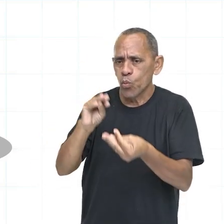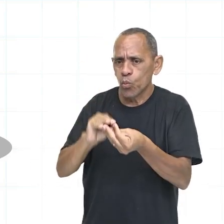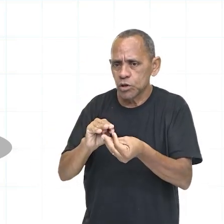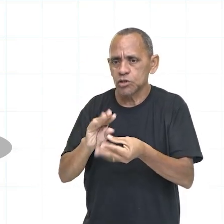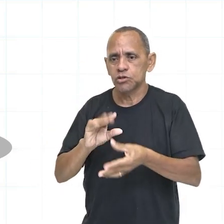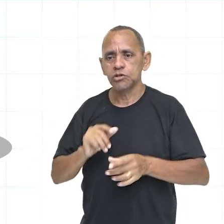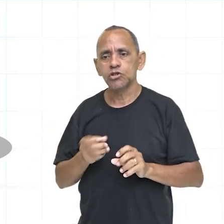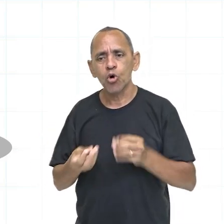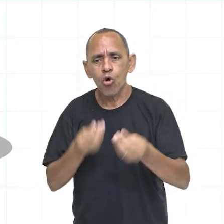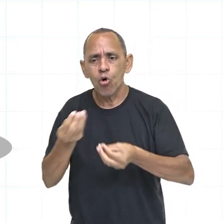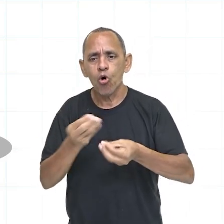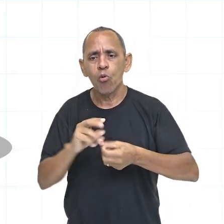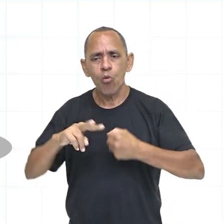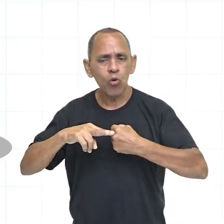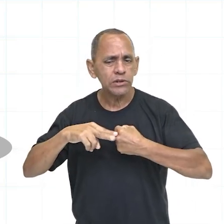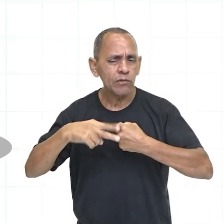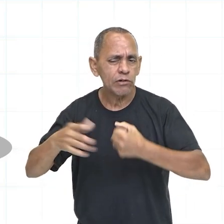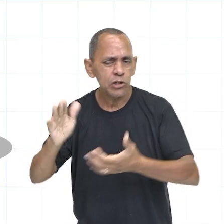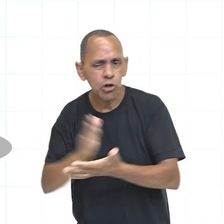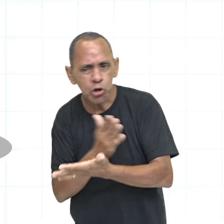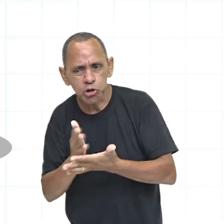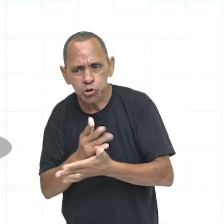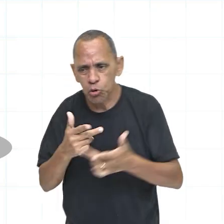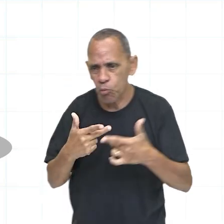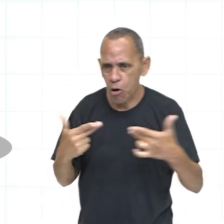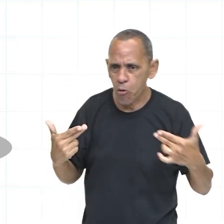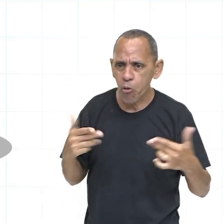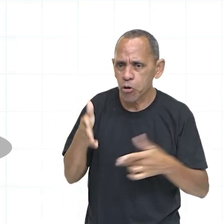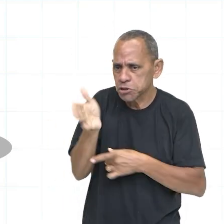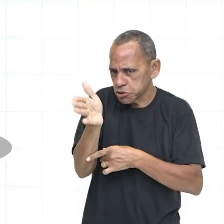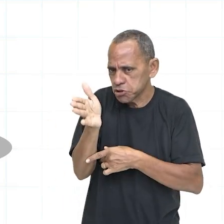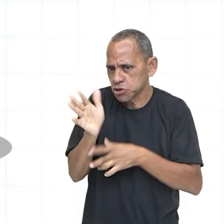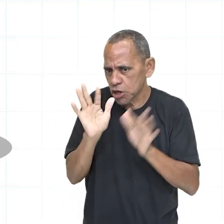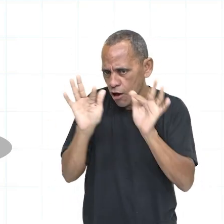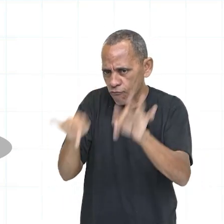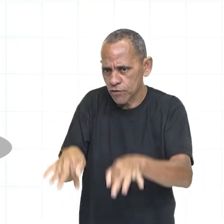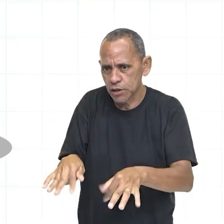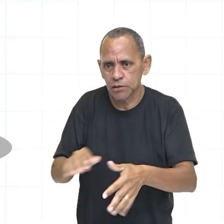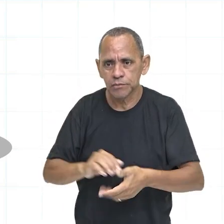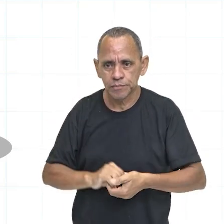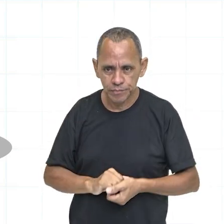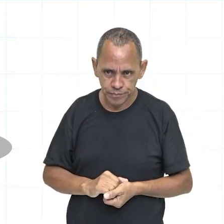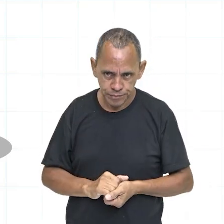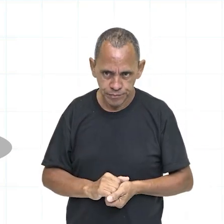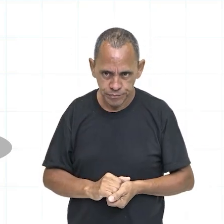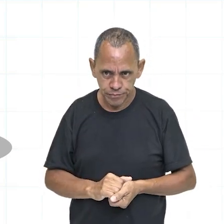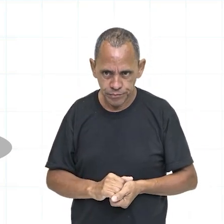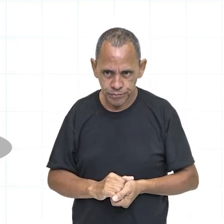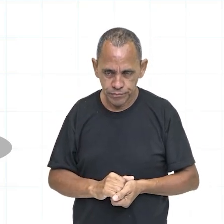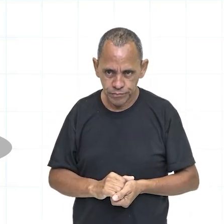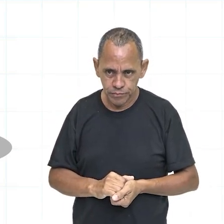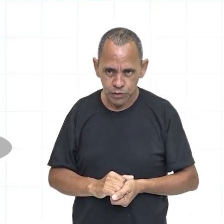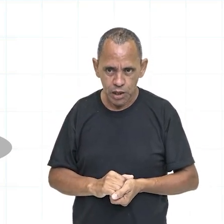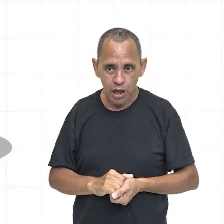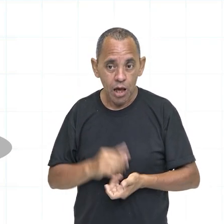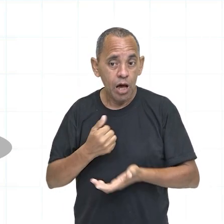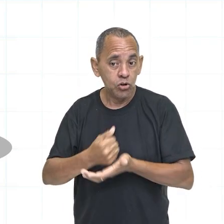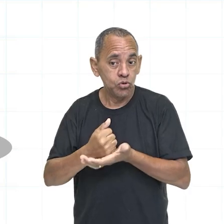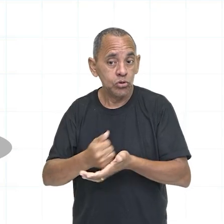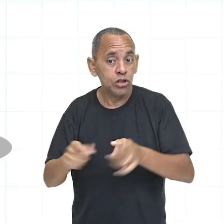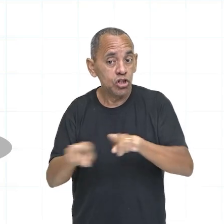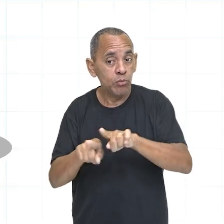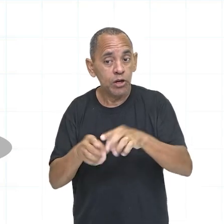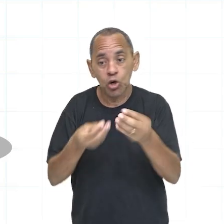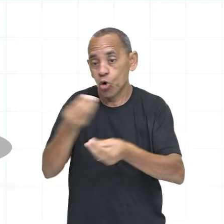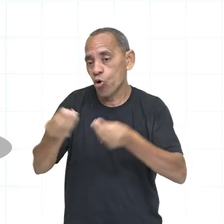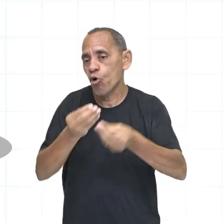conclusão, consequência de algo que finalizou. Então, elas ajudam a fechar um pensamento,